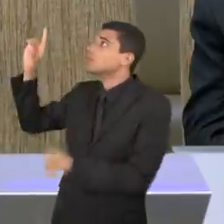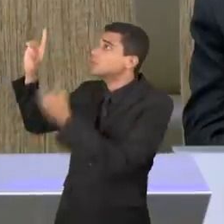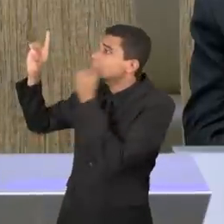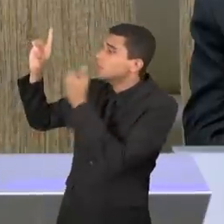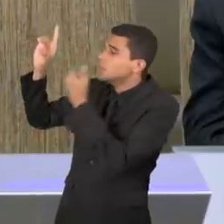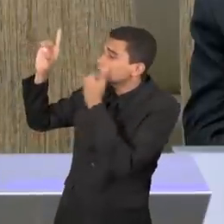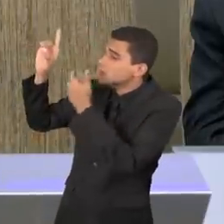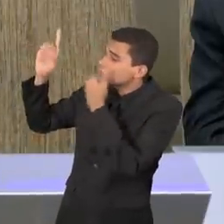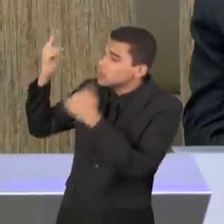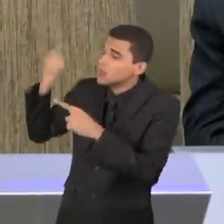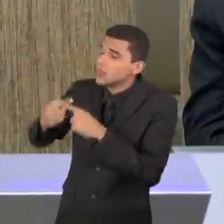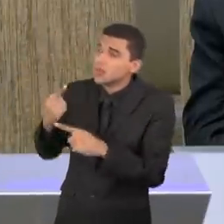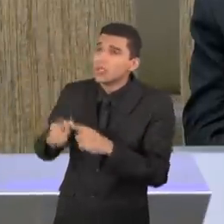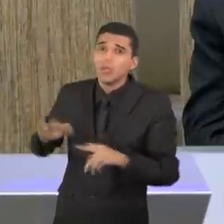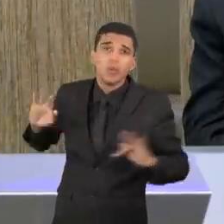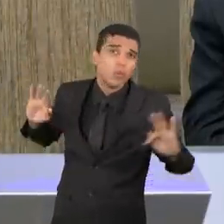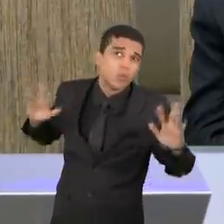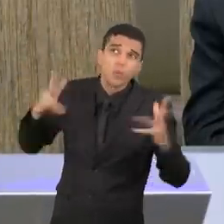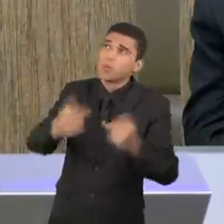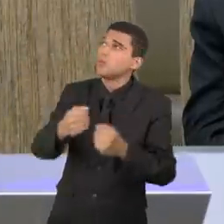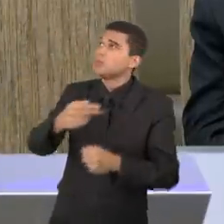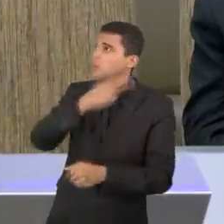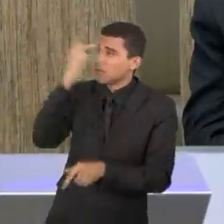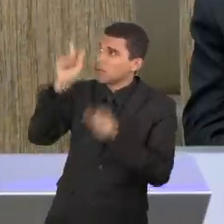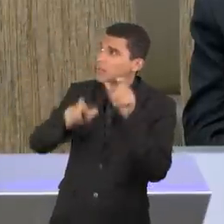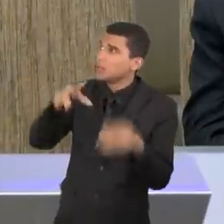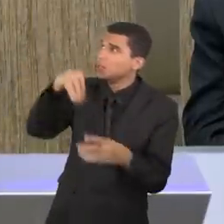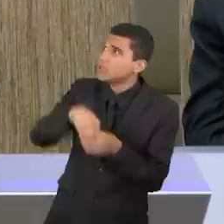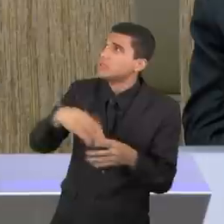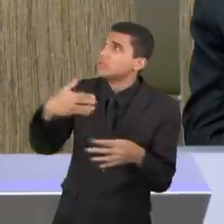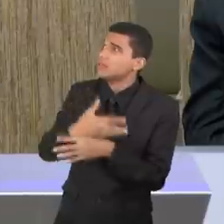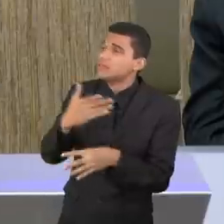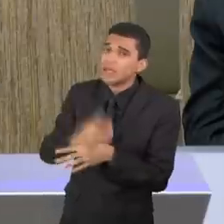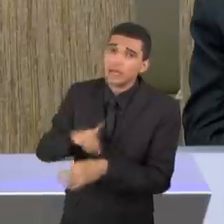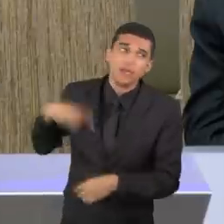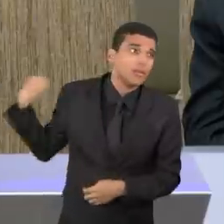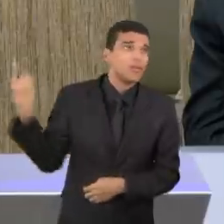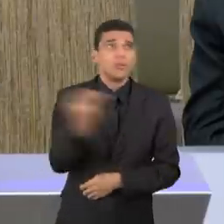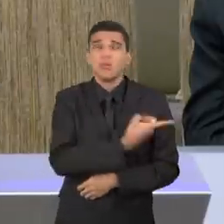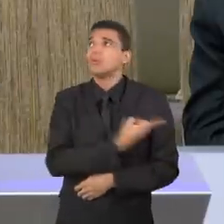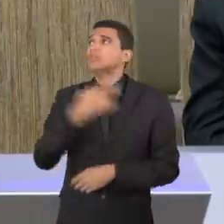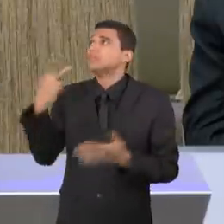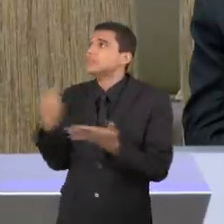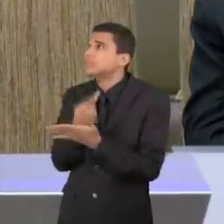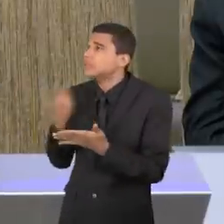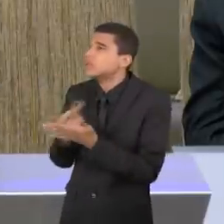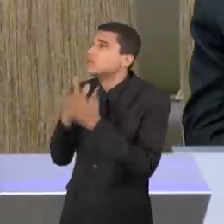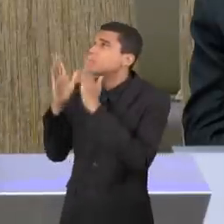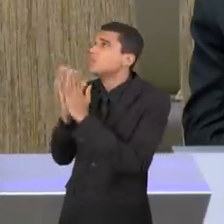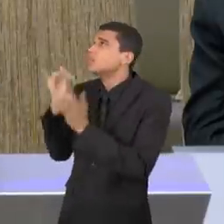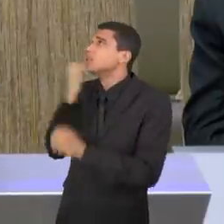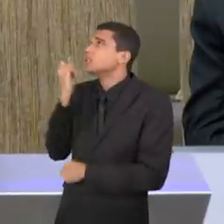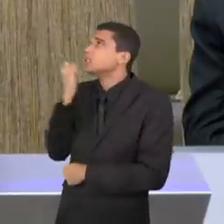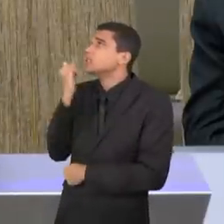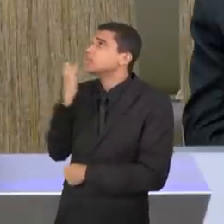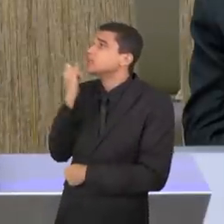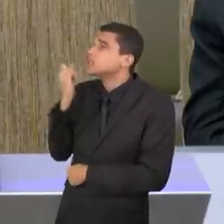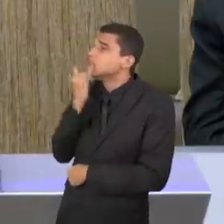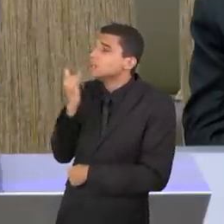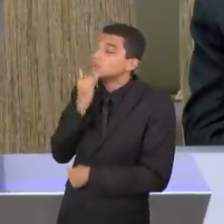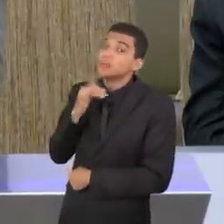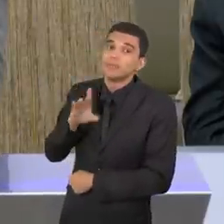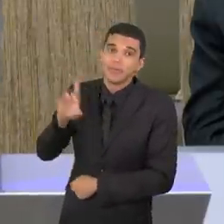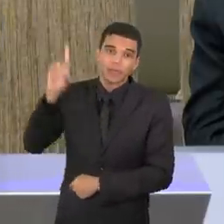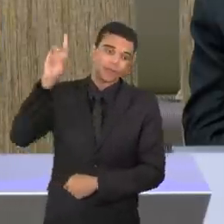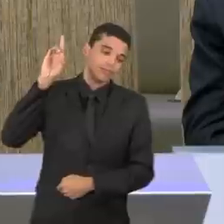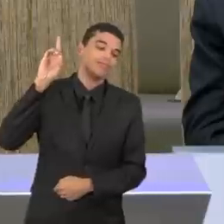é mudar de atitude, porque Deus não erra. É aquilo que a Bíblia diz: ele não é o filho do homem para que se minta, nem